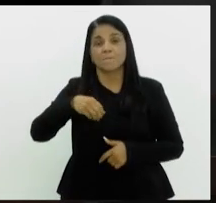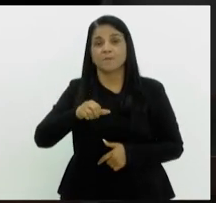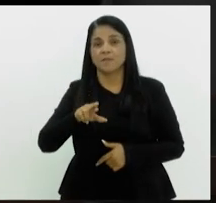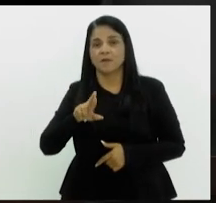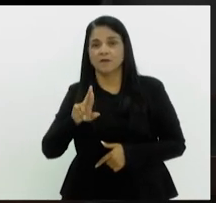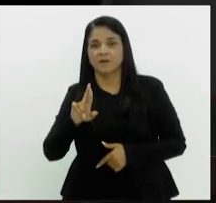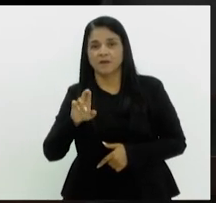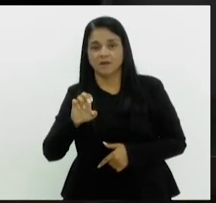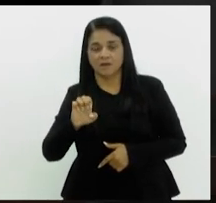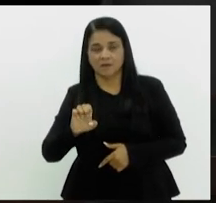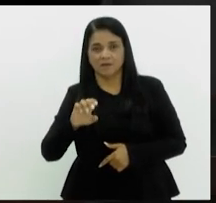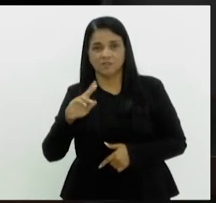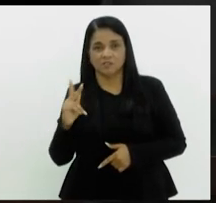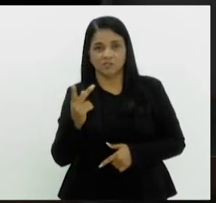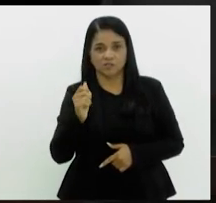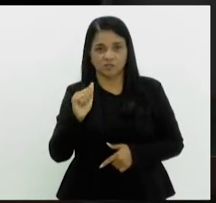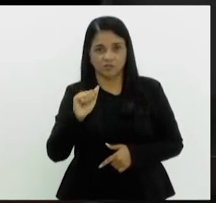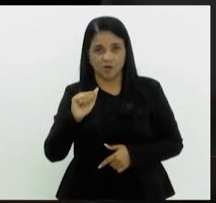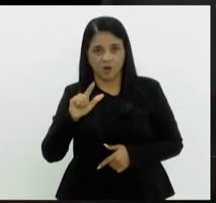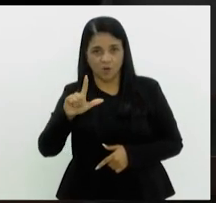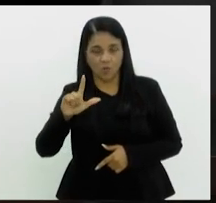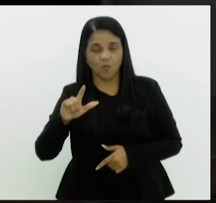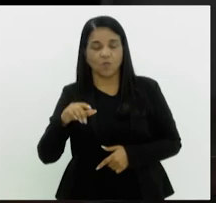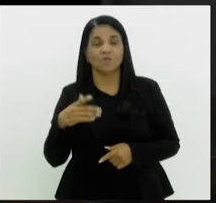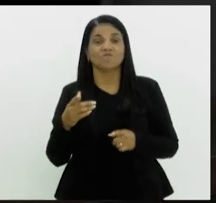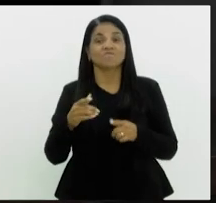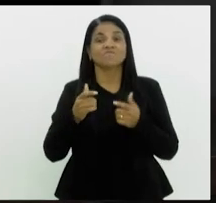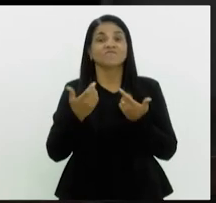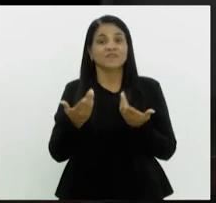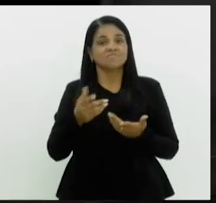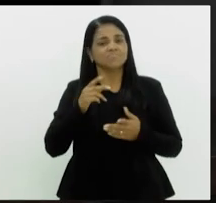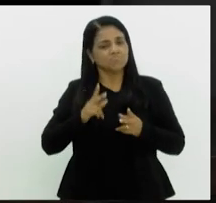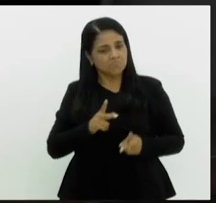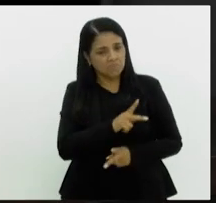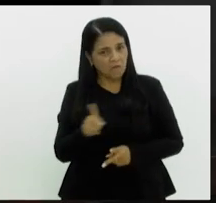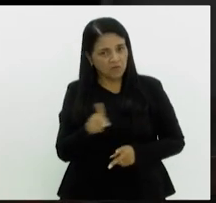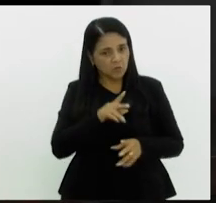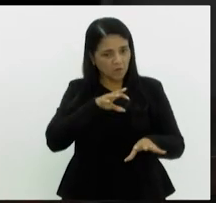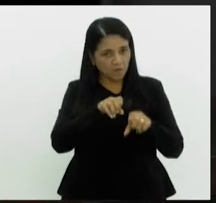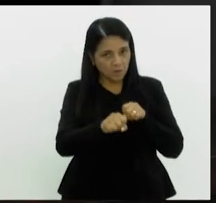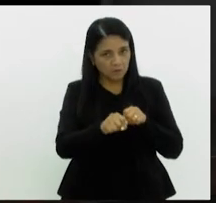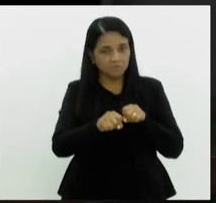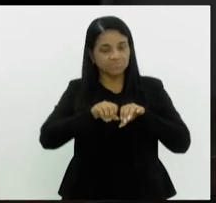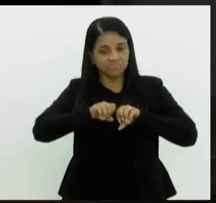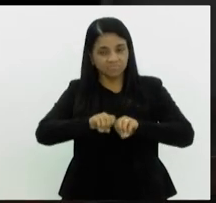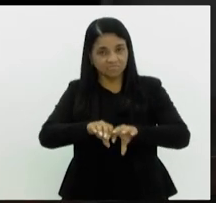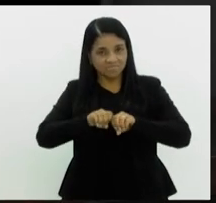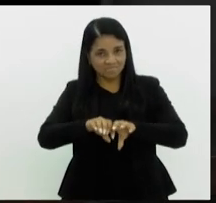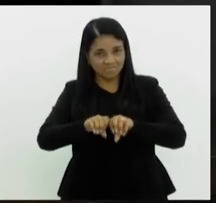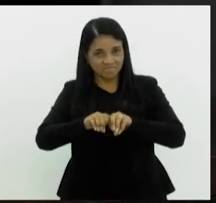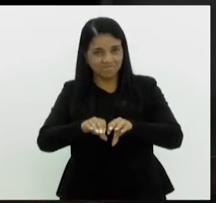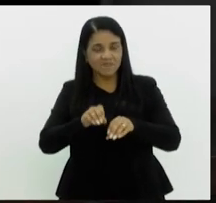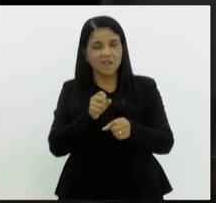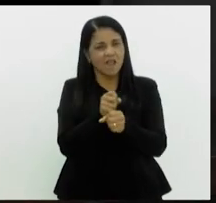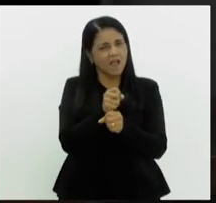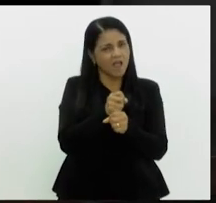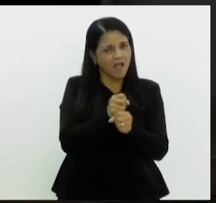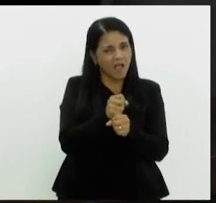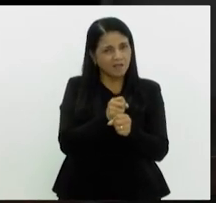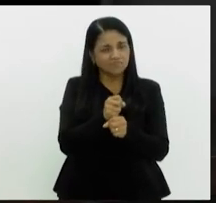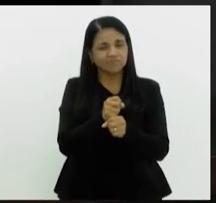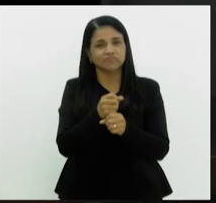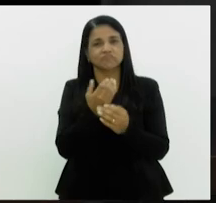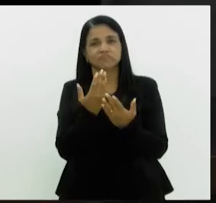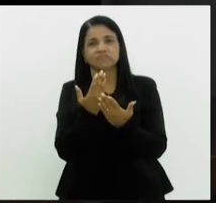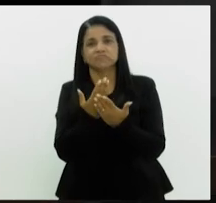continuaram na mesma direção quando nos formamos professoras e lecionamos algum tempo, alguns anos, na